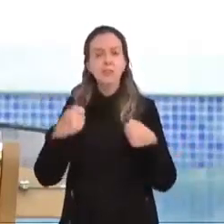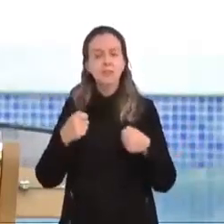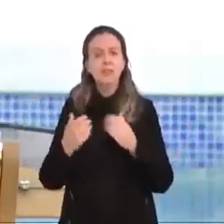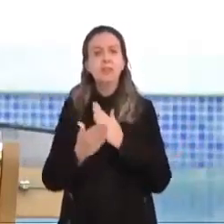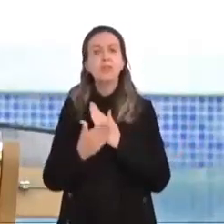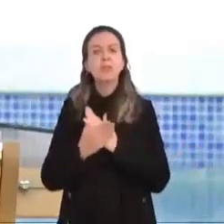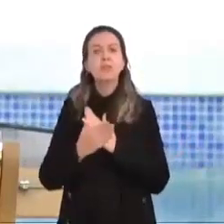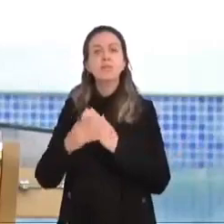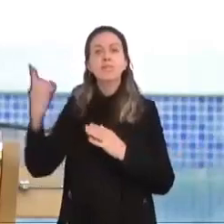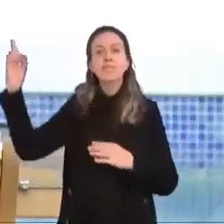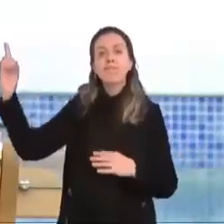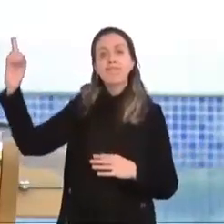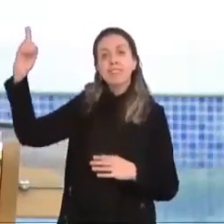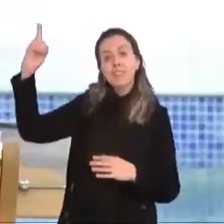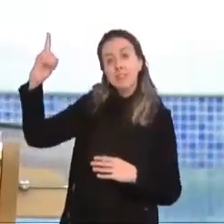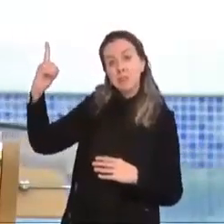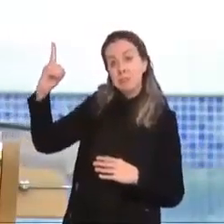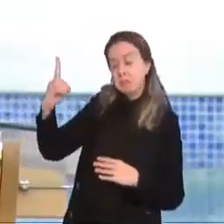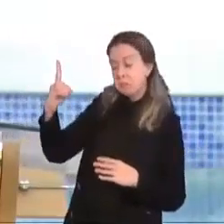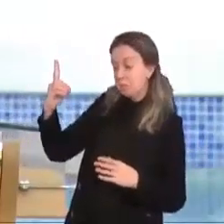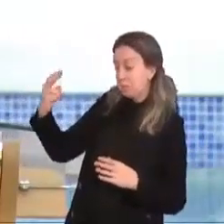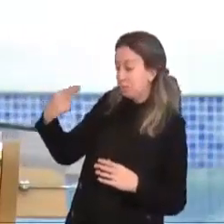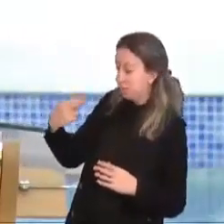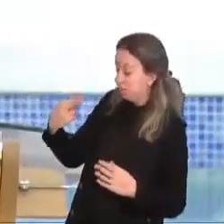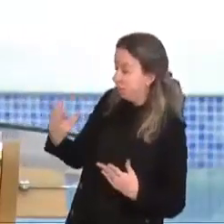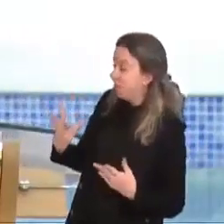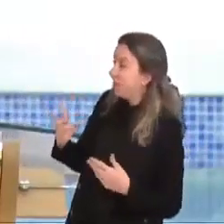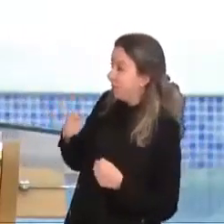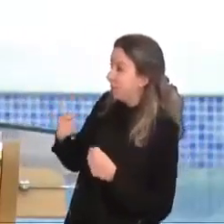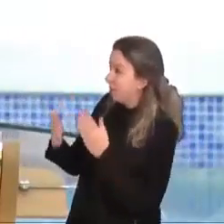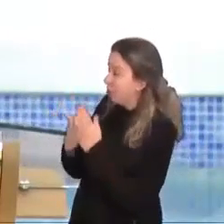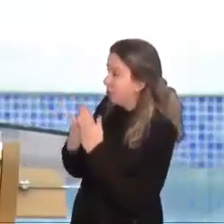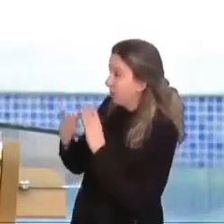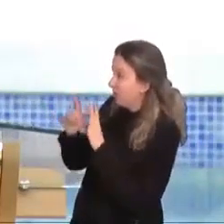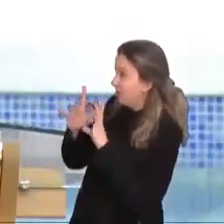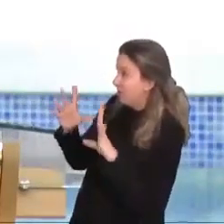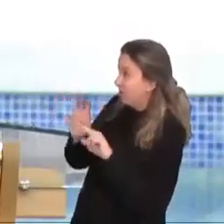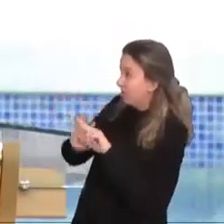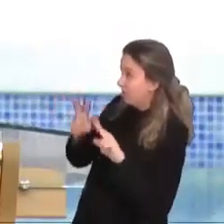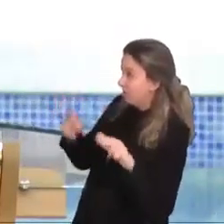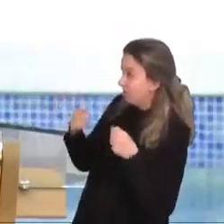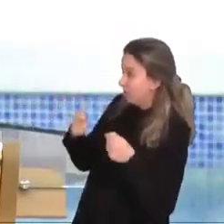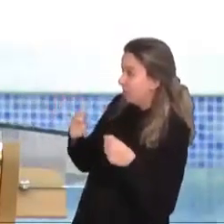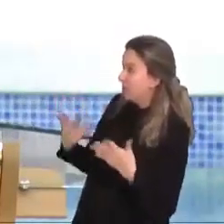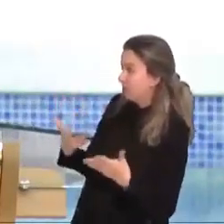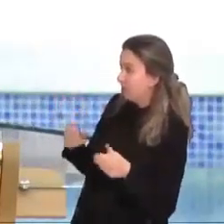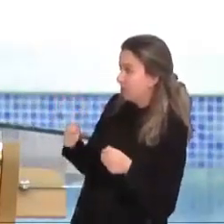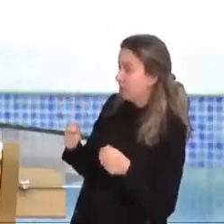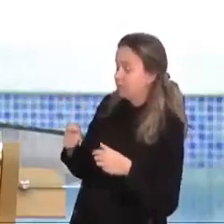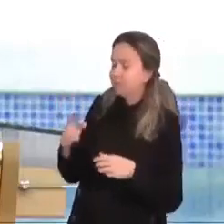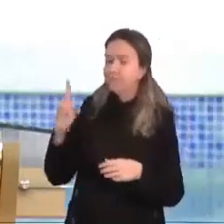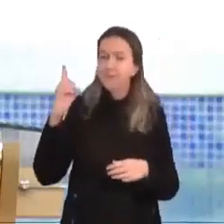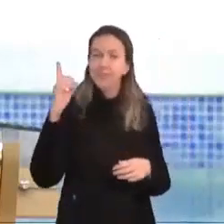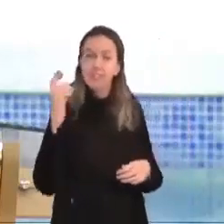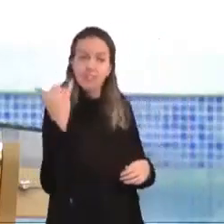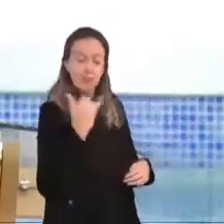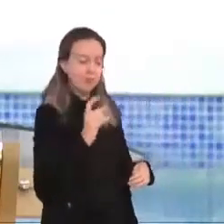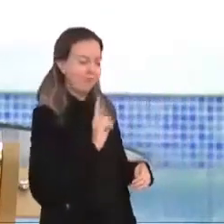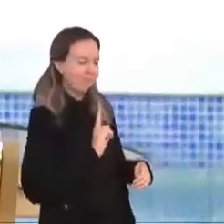Deus entra e diz: cheguei aqui. Vai me livrar? Não, não, vim para te falar outra coisa. O que, que o senhor veio